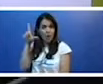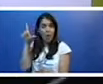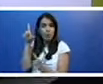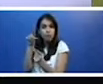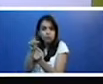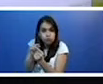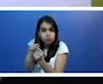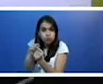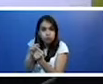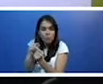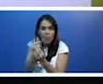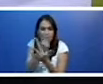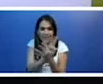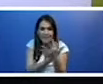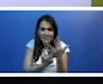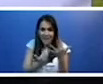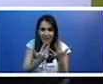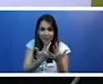imagem, certo?